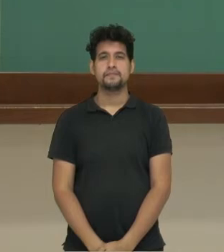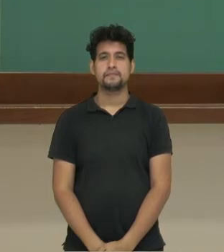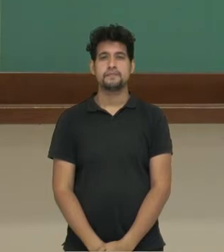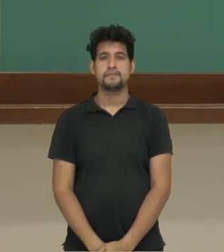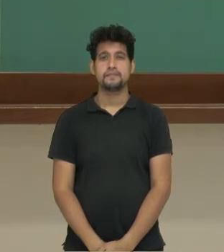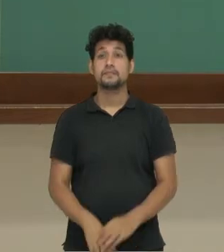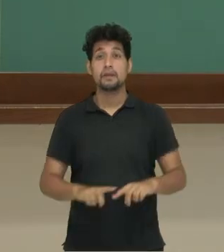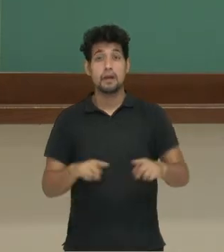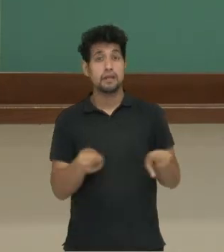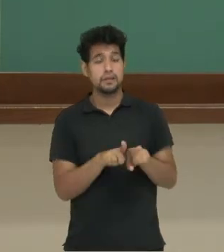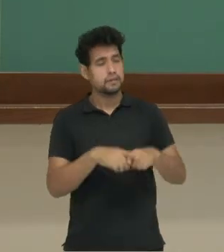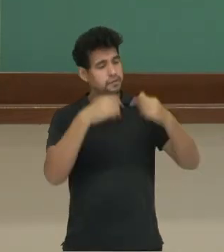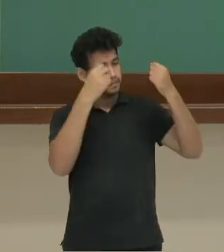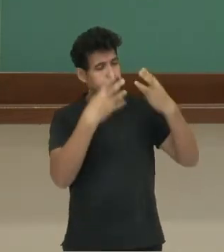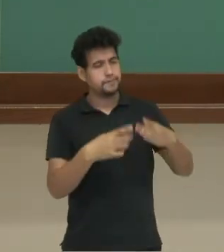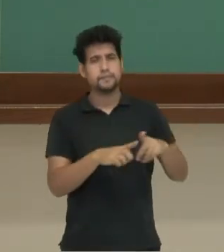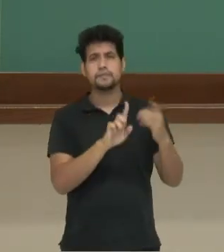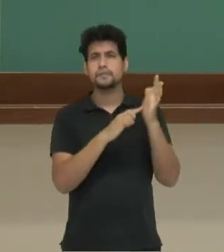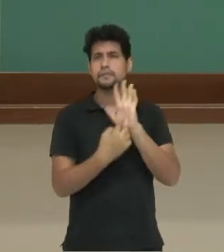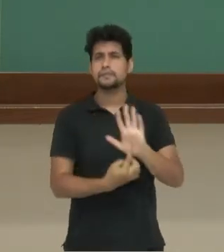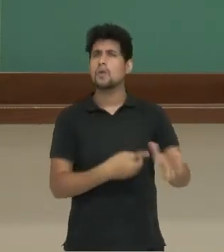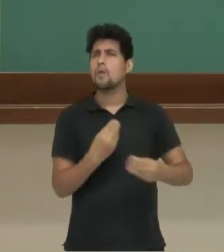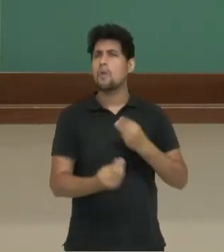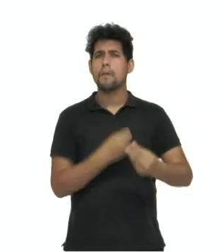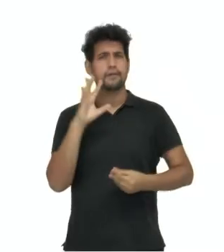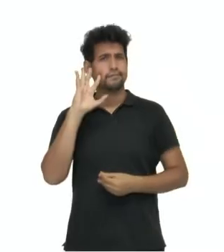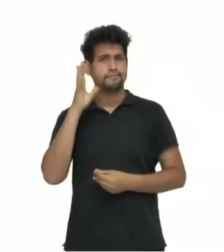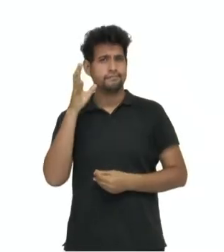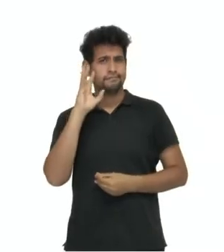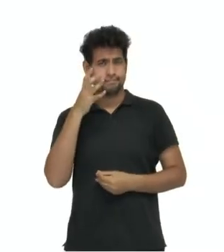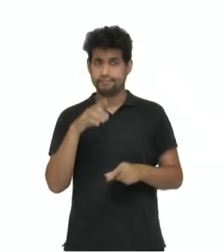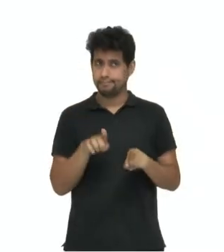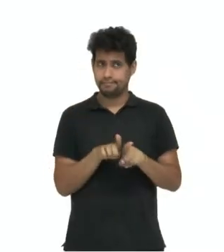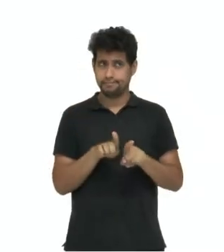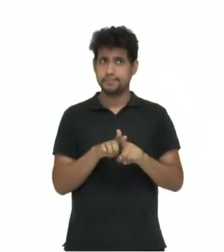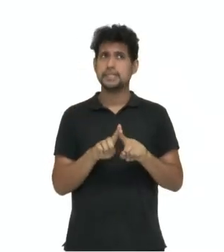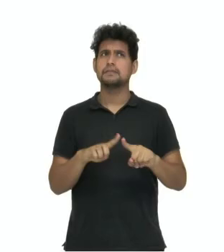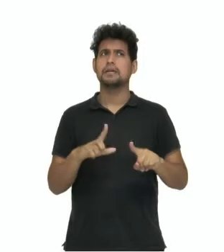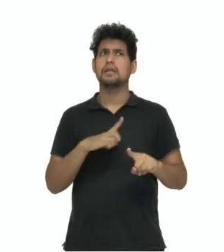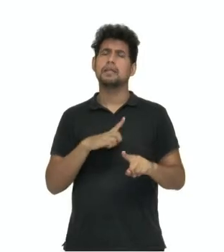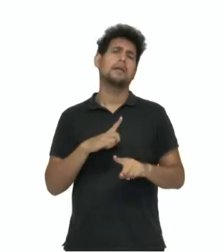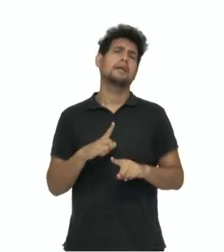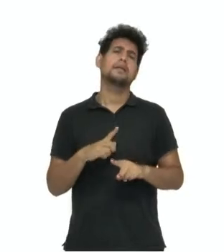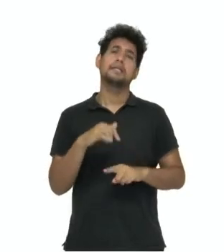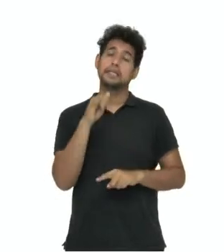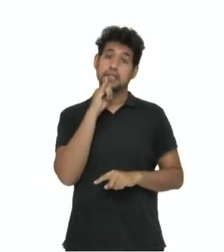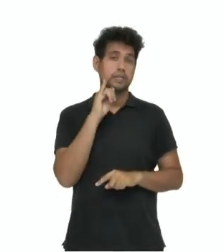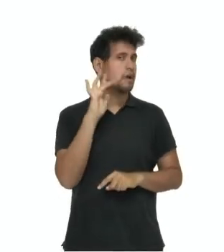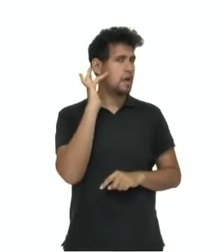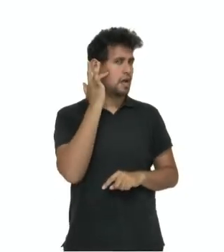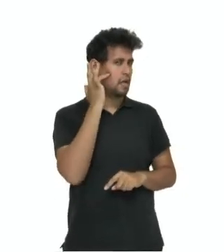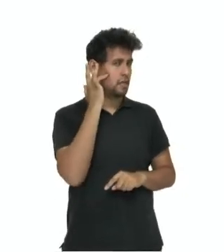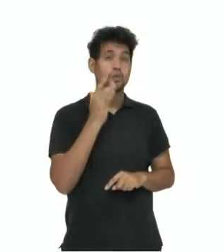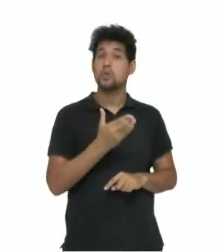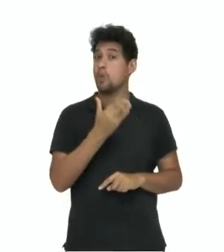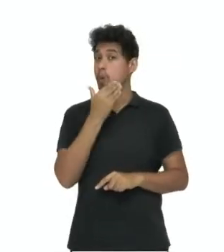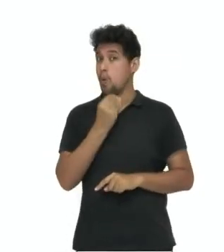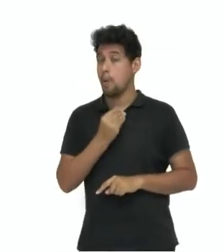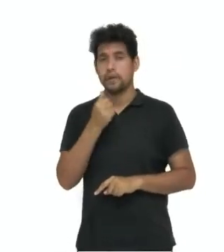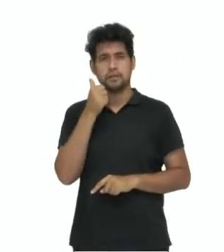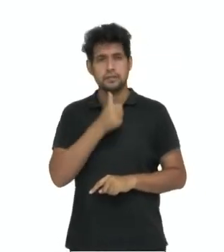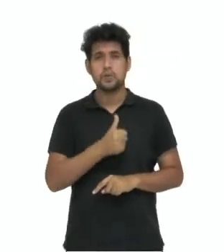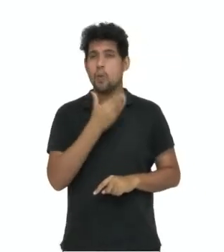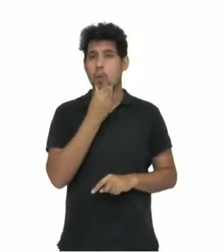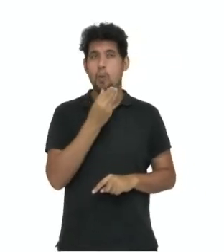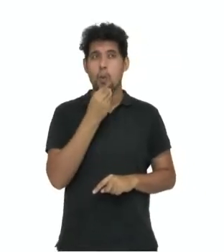Então aqui mais especificamente mostrando como que acontece essa reprodução, né? Então você tem ali o adulto, fêmea e macho. O macho ele sempre